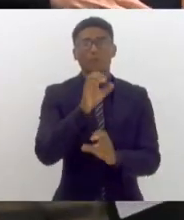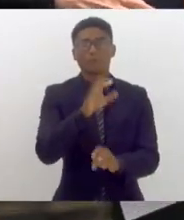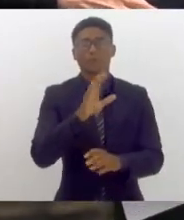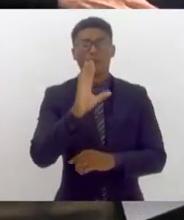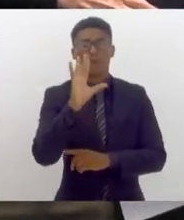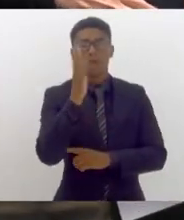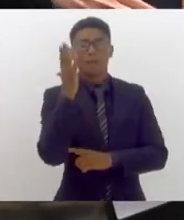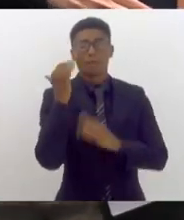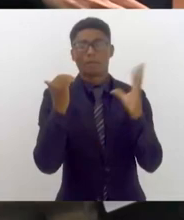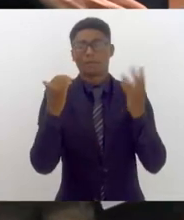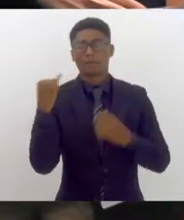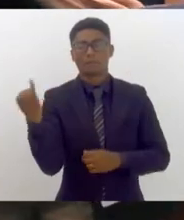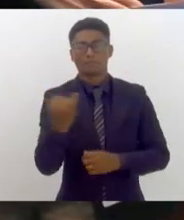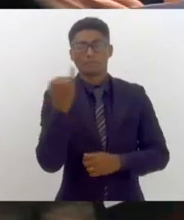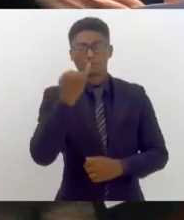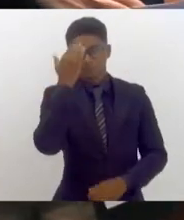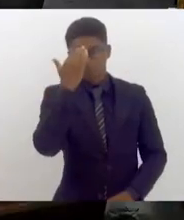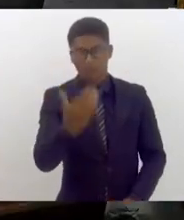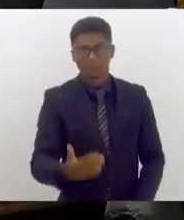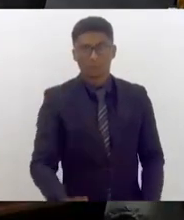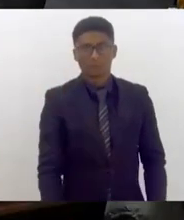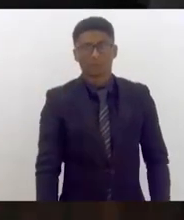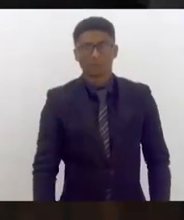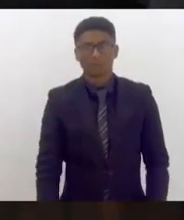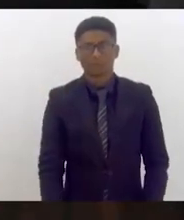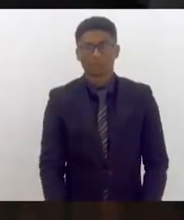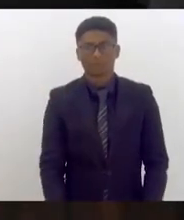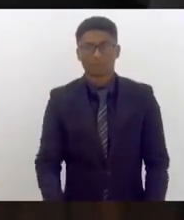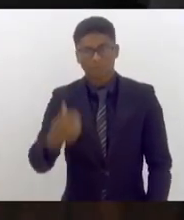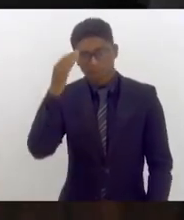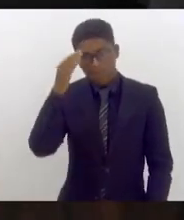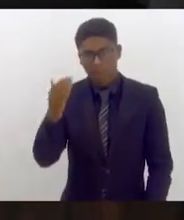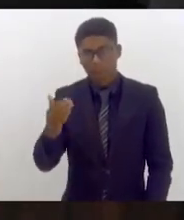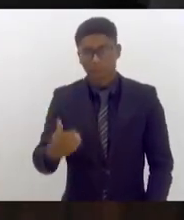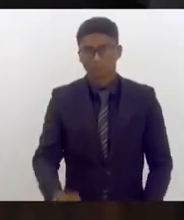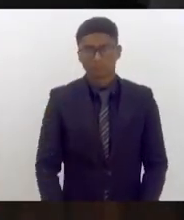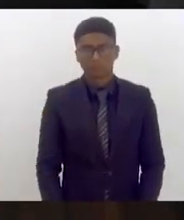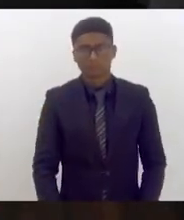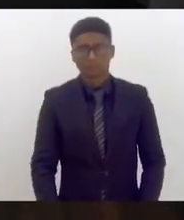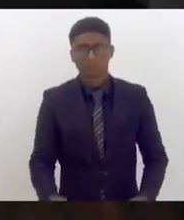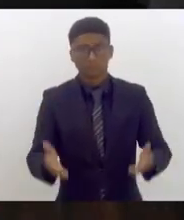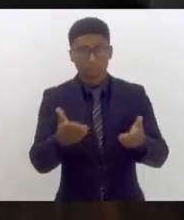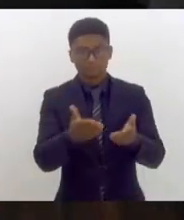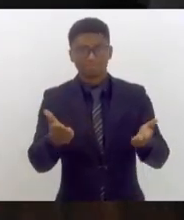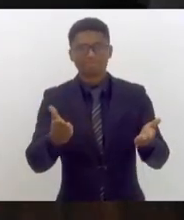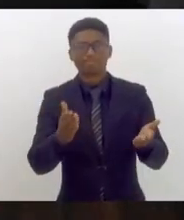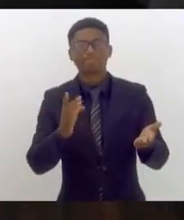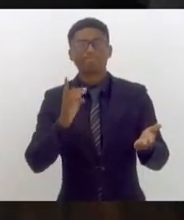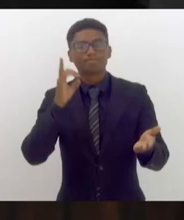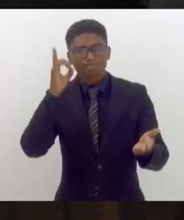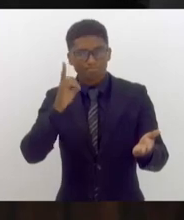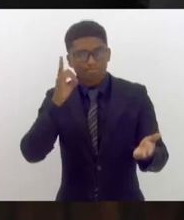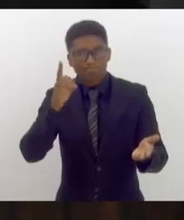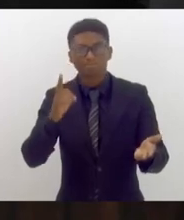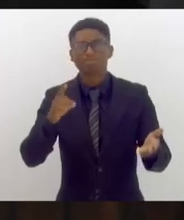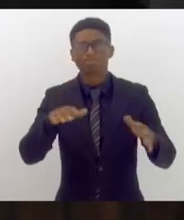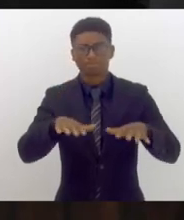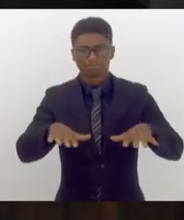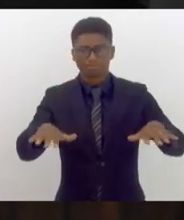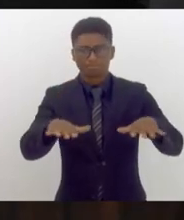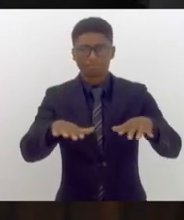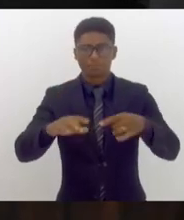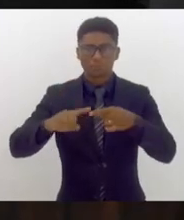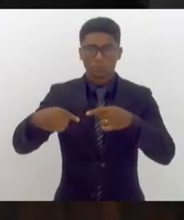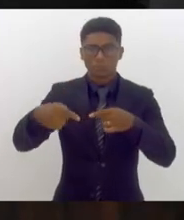pontos essenciais. Obrigado, presidente. Obrigado, deputado Carlos Mink. Senhores deputados, deputadas, antes de eu passar a palavra para o deputado